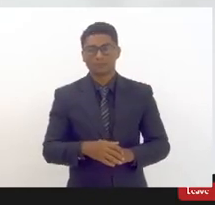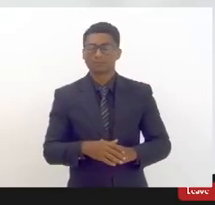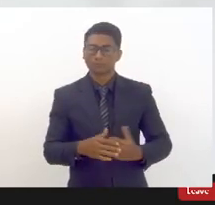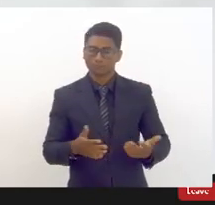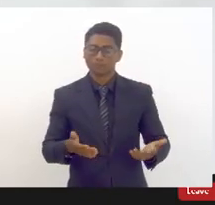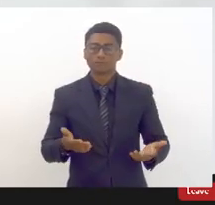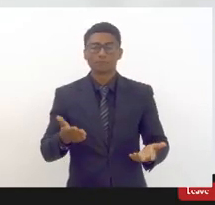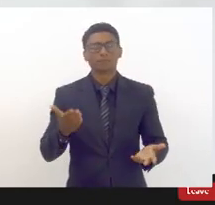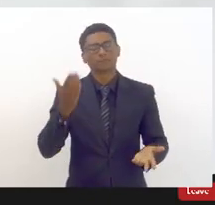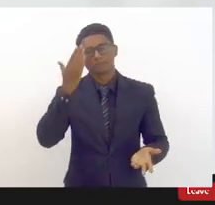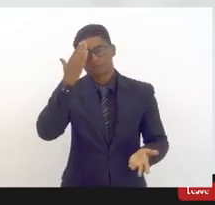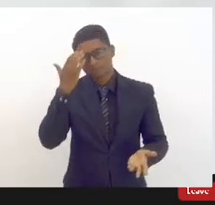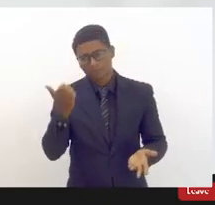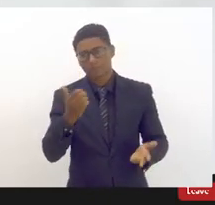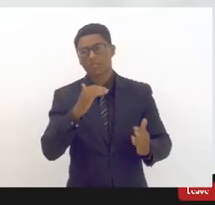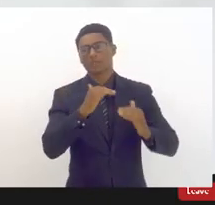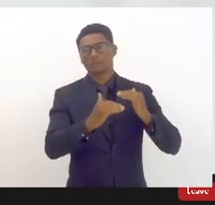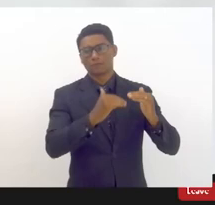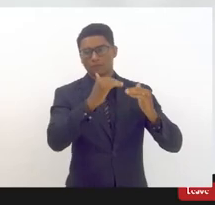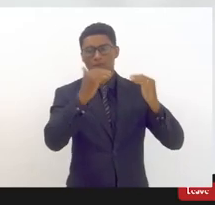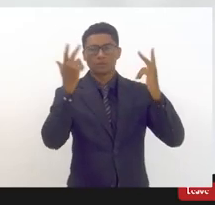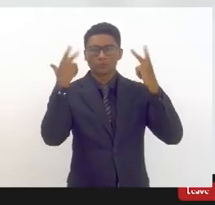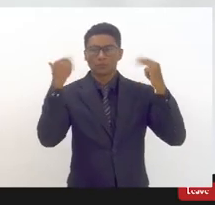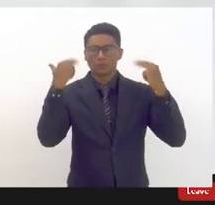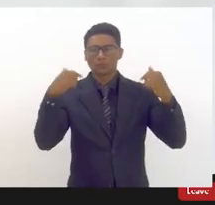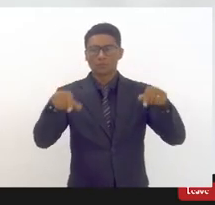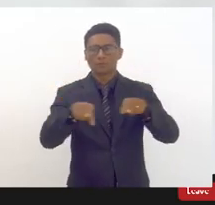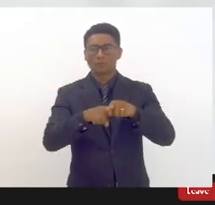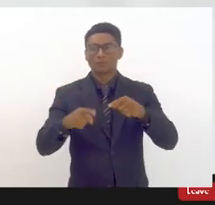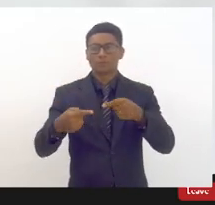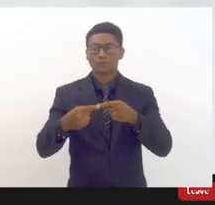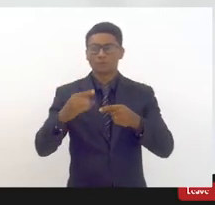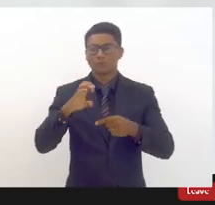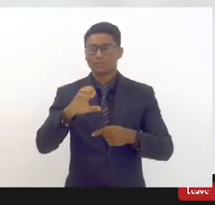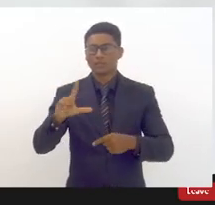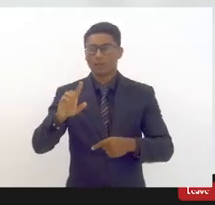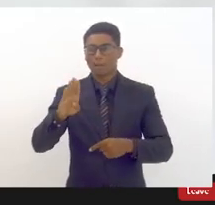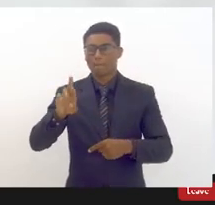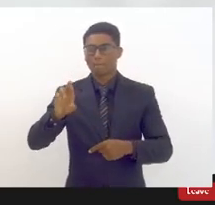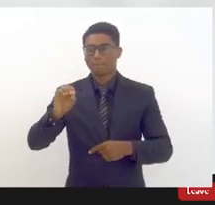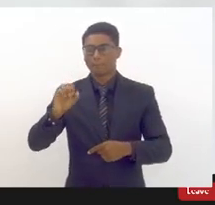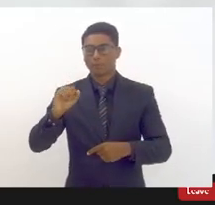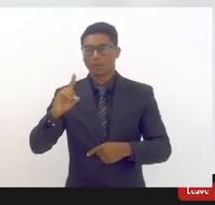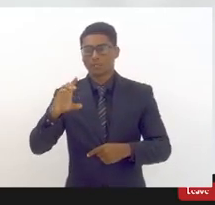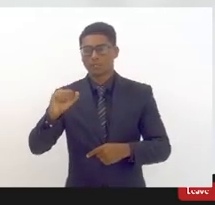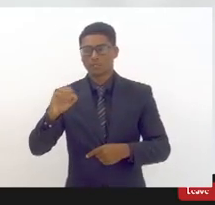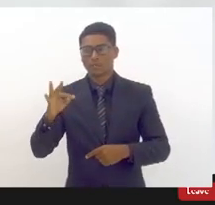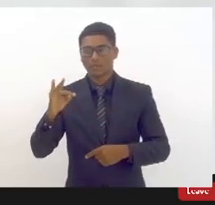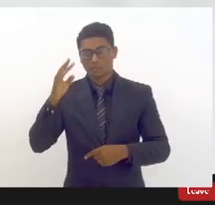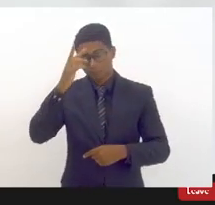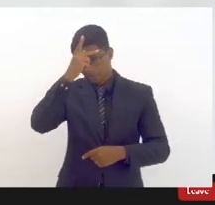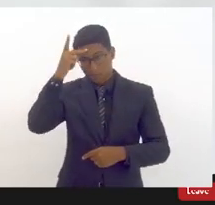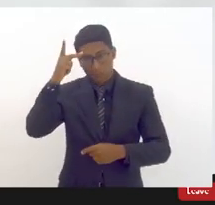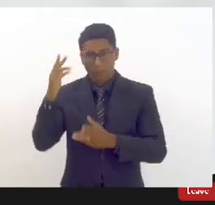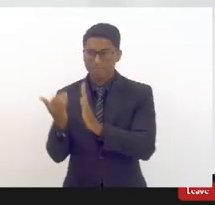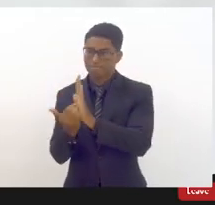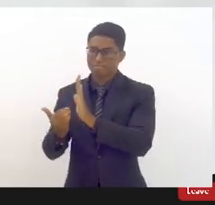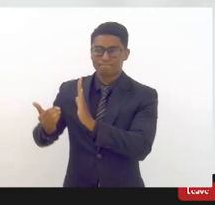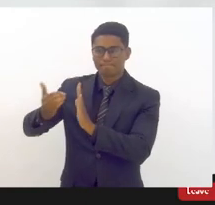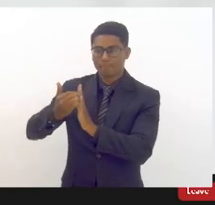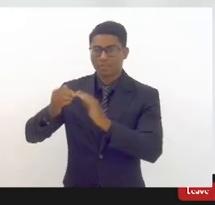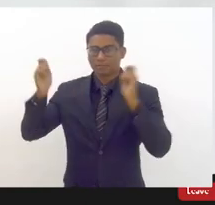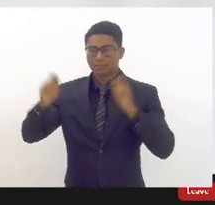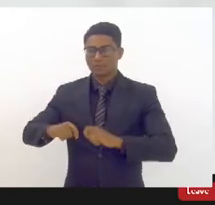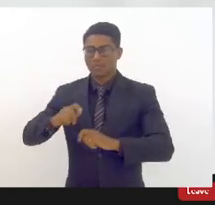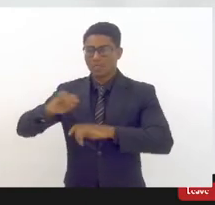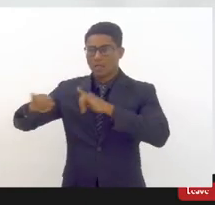obviamente entende que a evolução natural é o Cell Broadcast, ele é mais completo, ele atende a um número maior de pessoas de forma mais imediata,